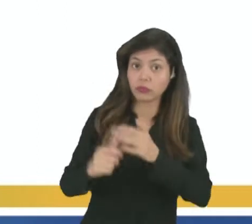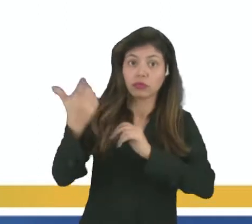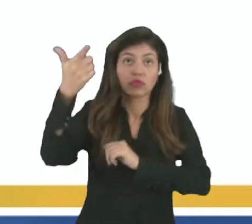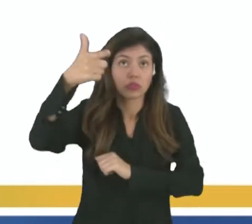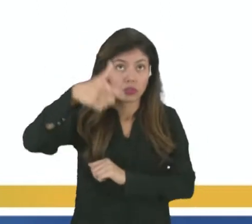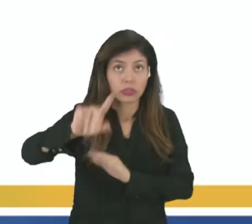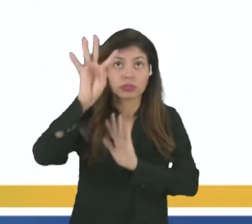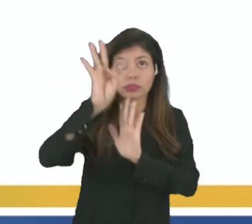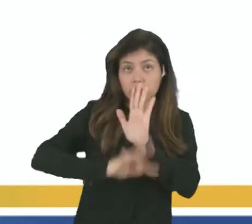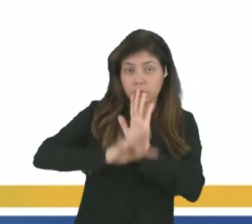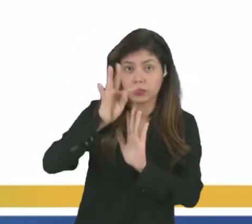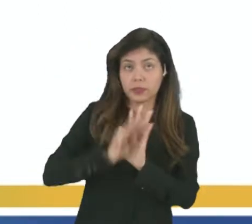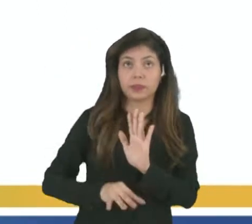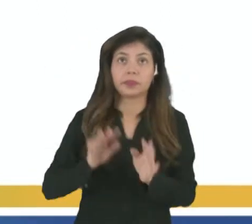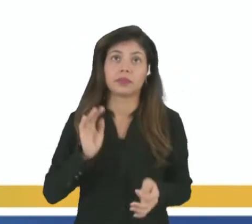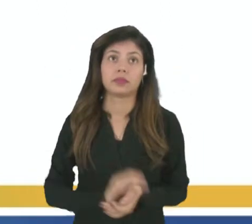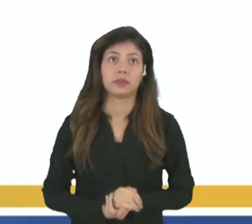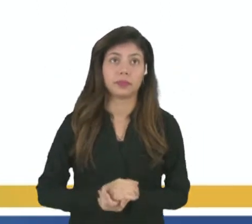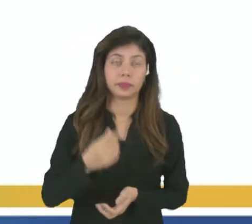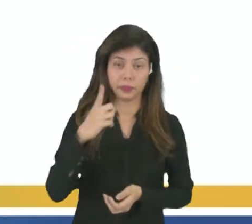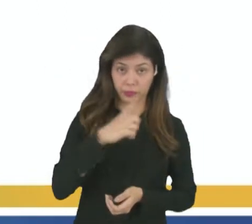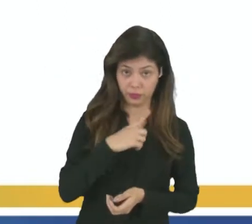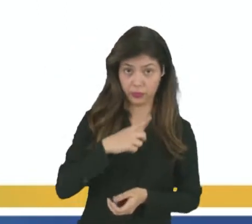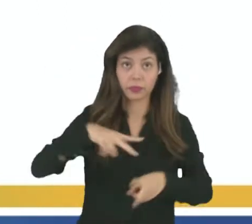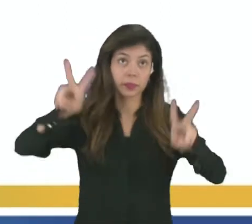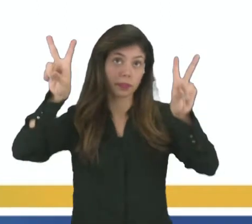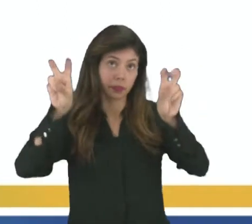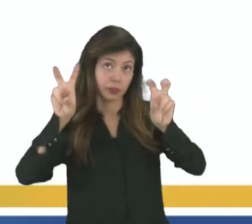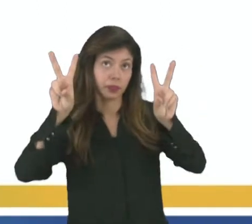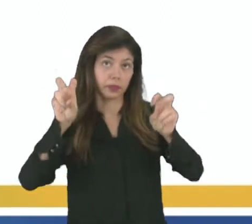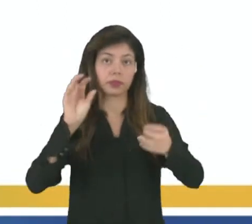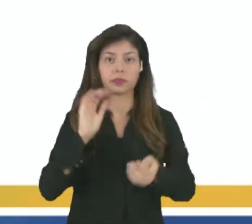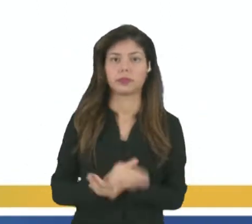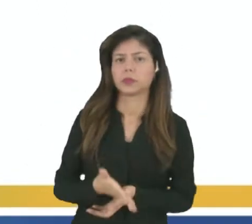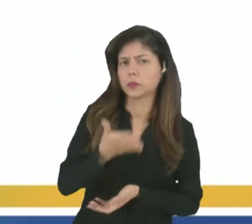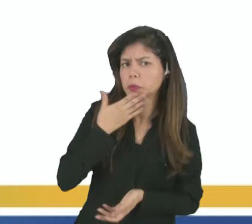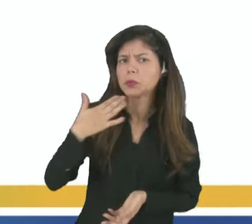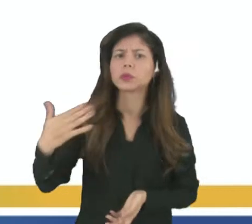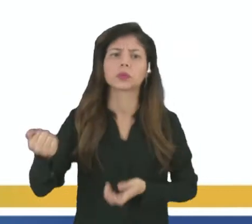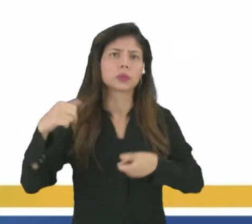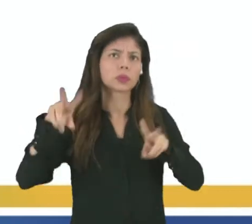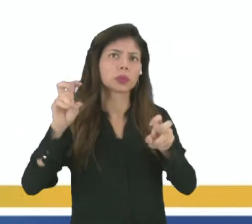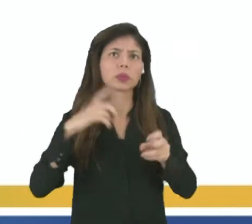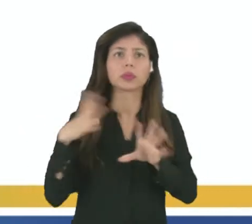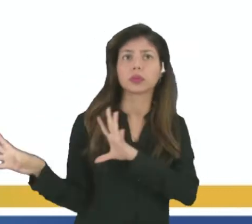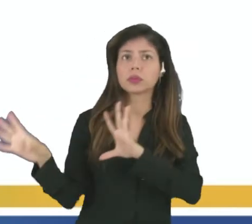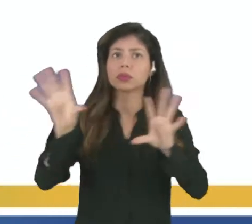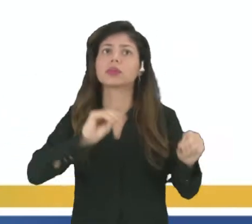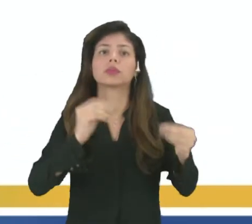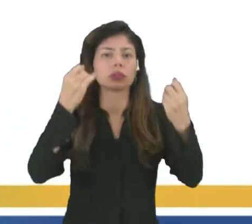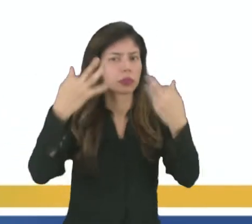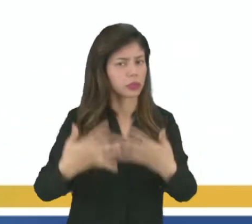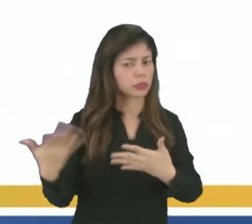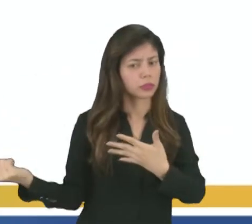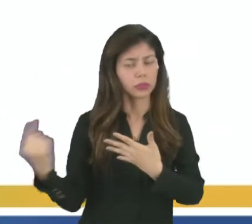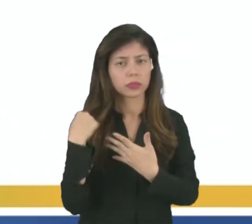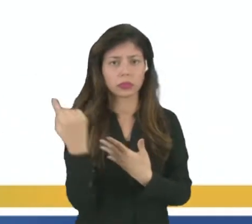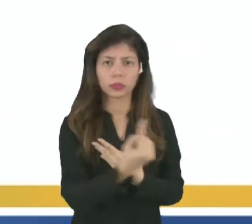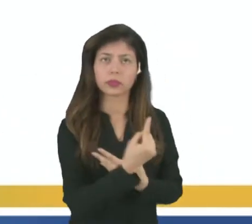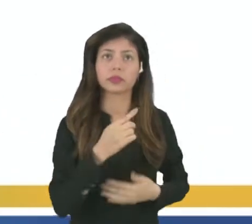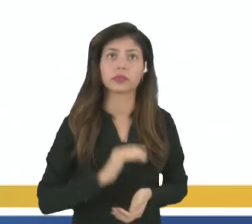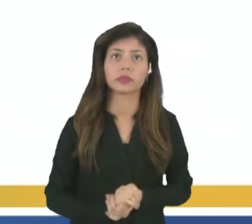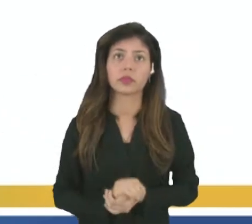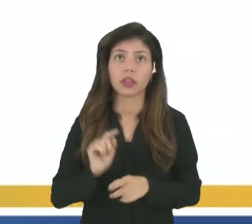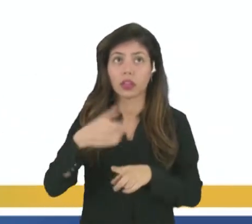reescrevemos esse texto, devemos internalizar o que de melhor o assunto traz de explicação para a gente.